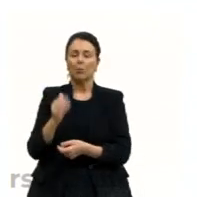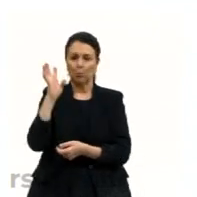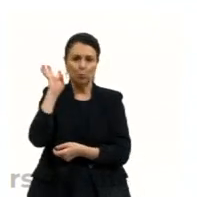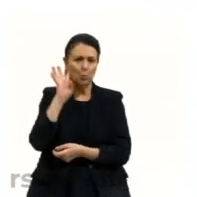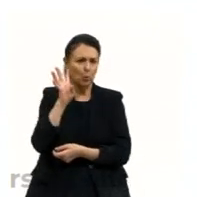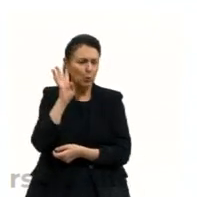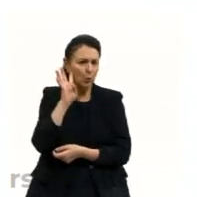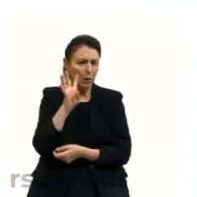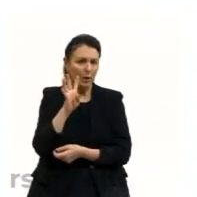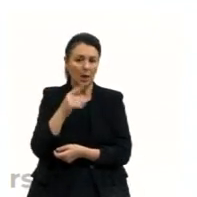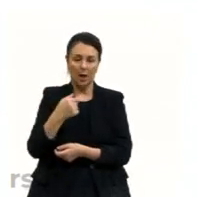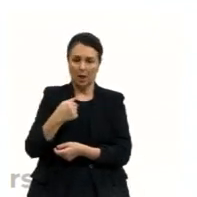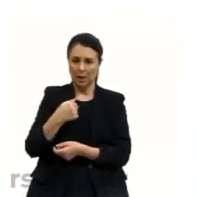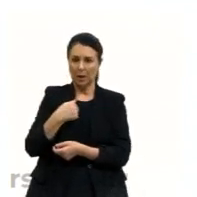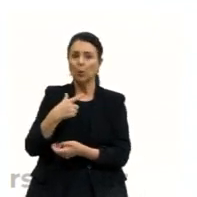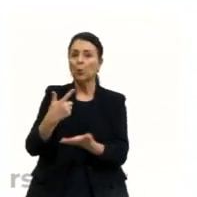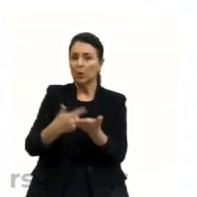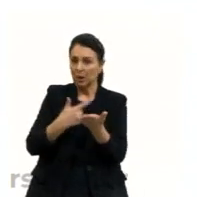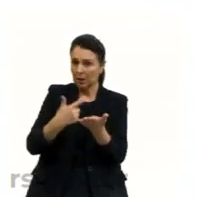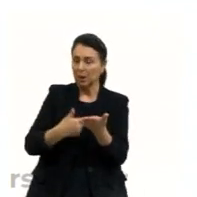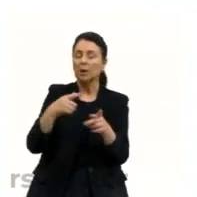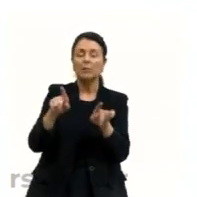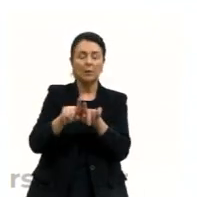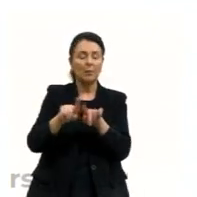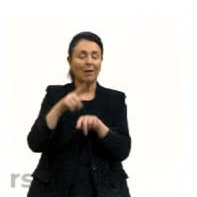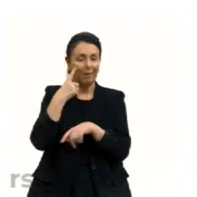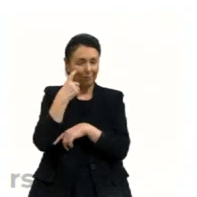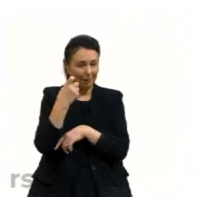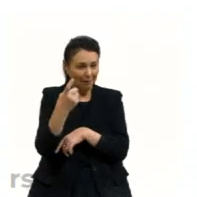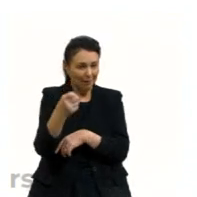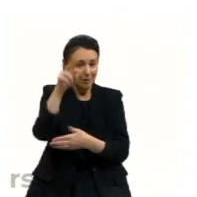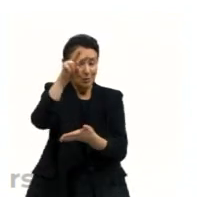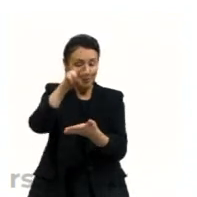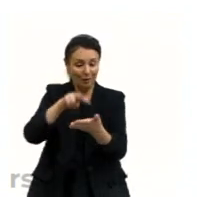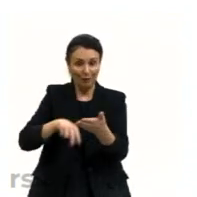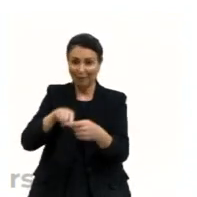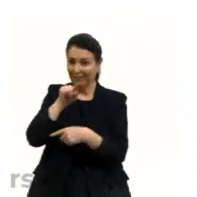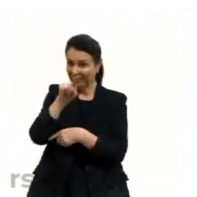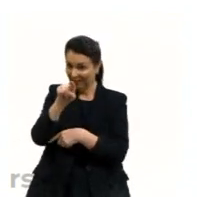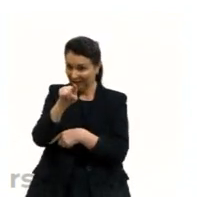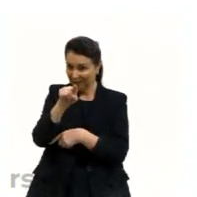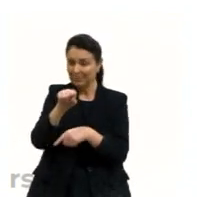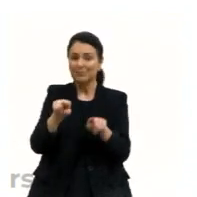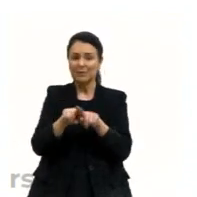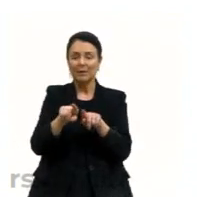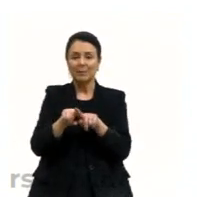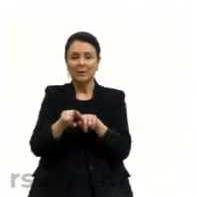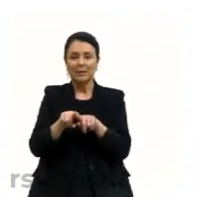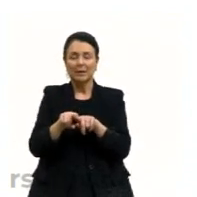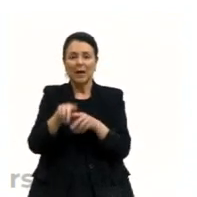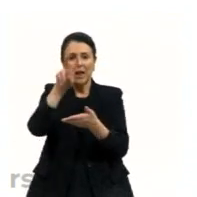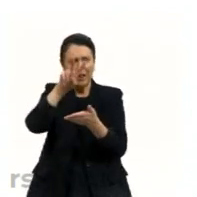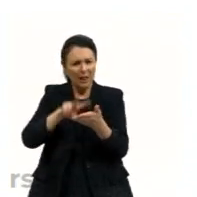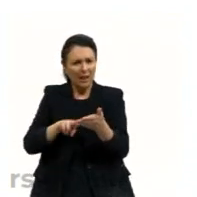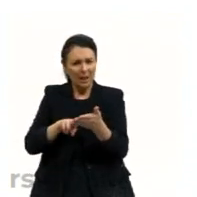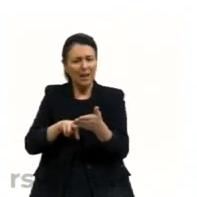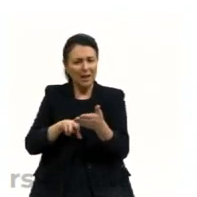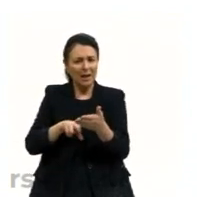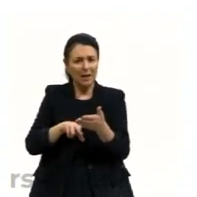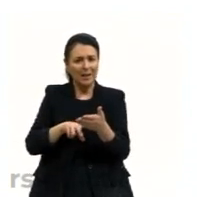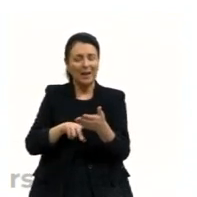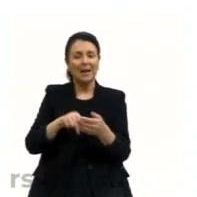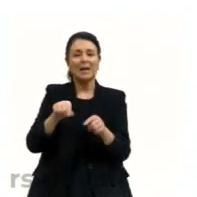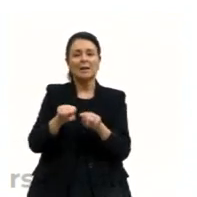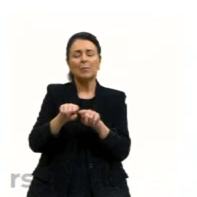o filme que o livro O Mundo de Sofia também é muito interessante que vocês acompanhem assistam e Leiam O Mundo de Sofia